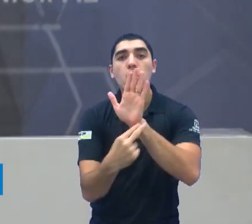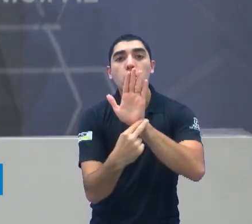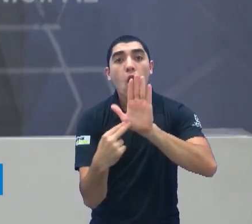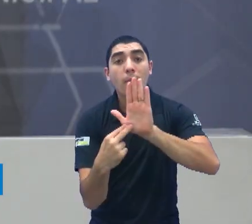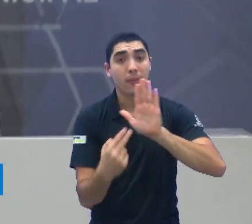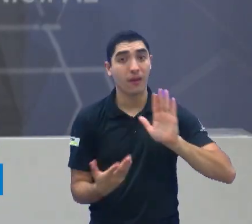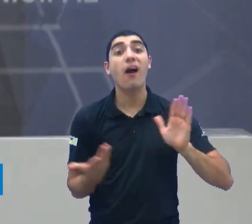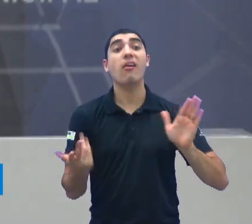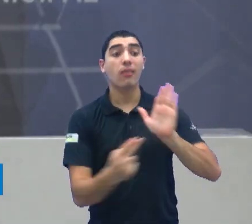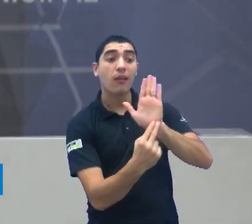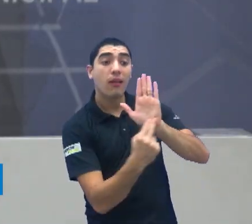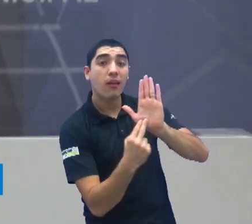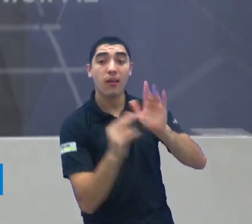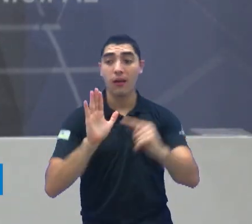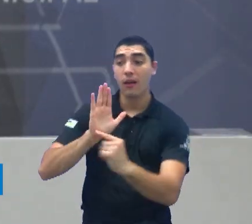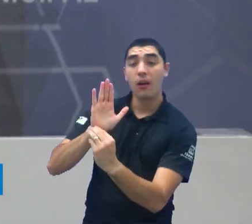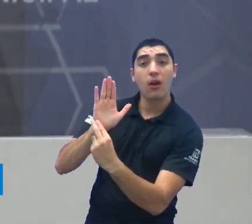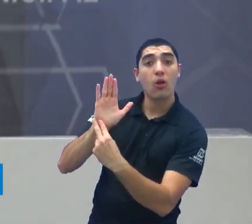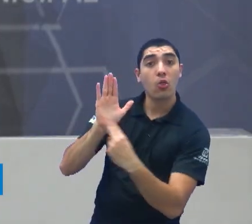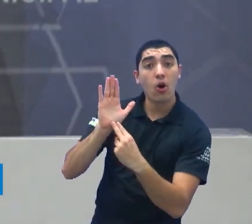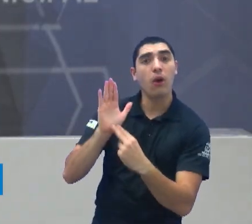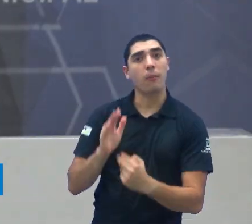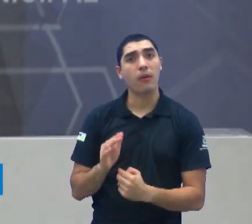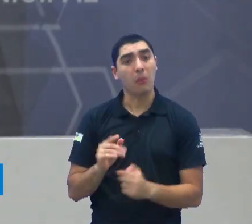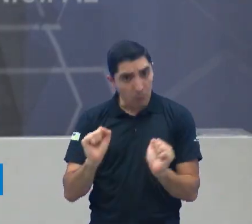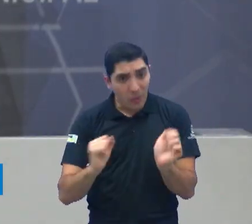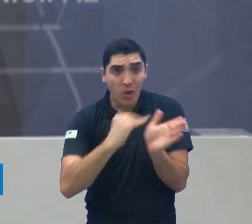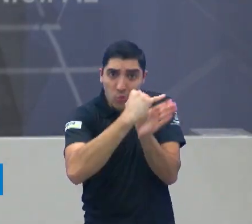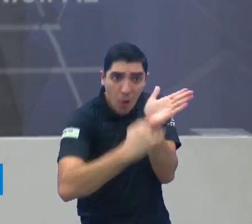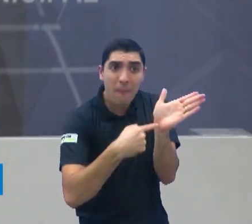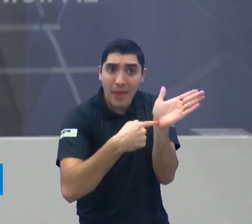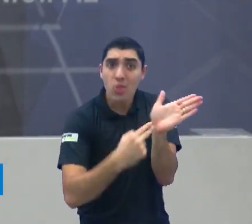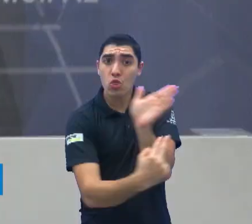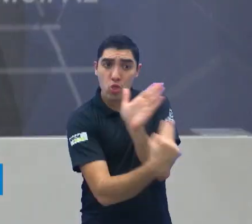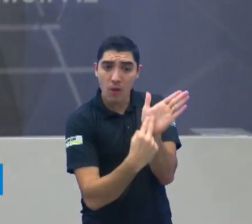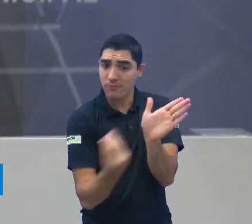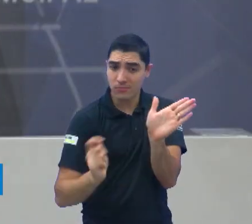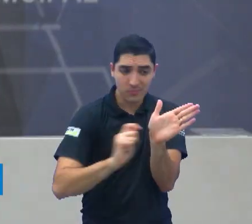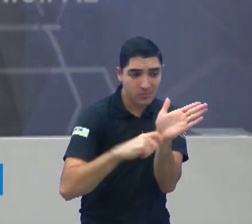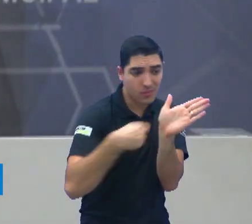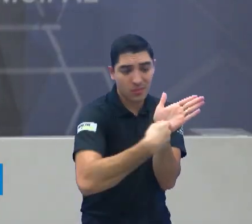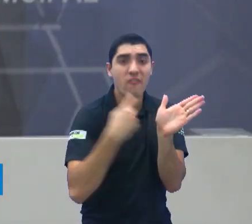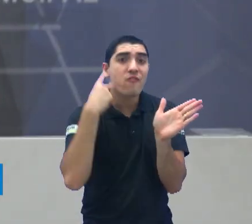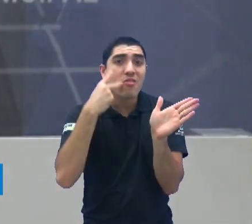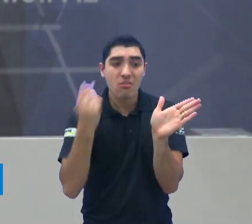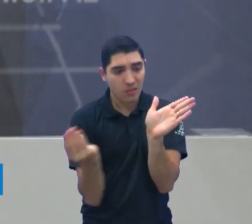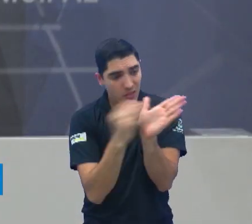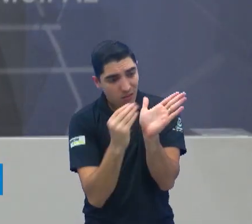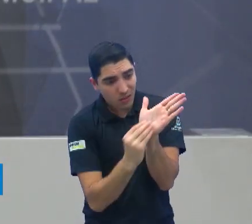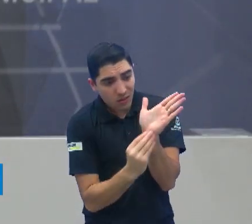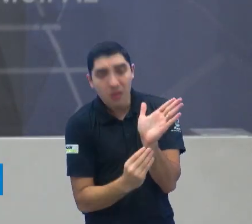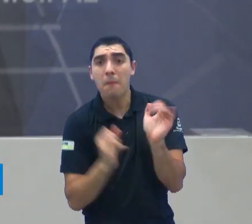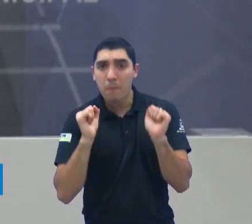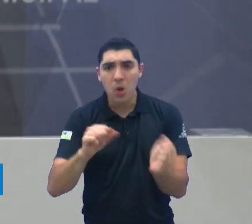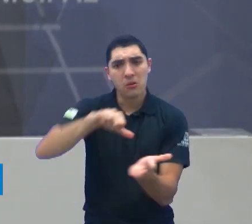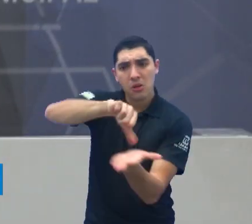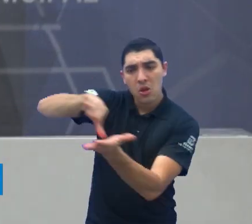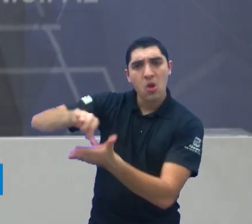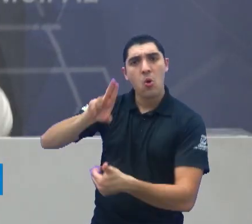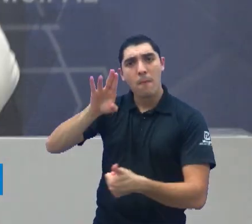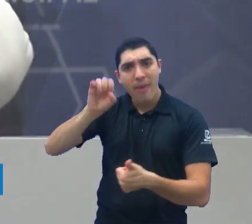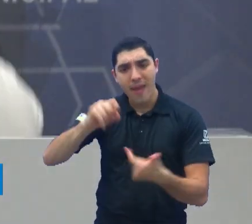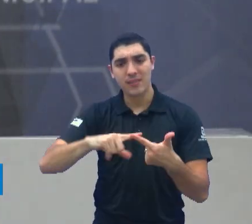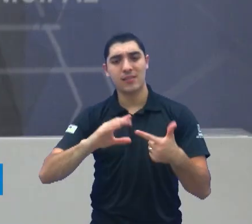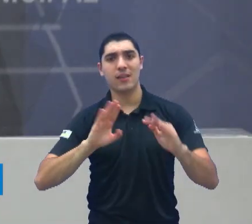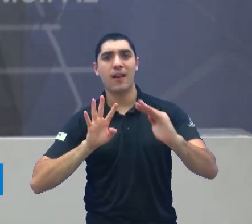nada contra, nada que possa impedir essa cartilha de ser usada e utilizada em qualquer espaço público, na UBS, no CRAS, para